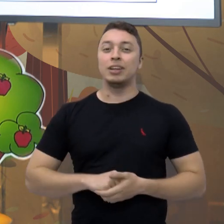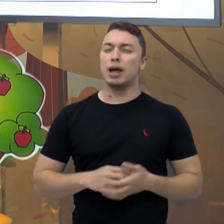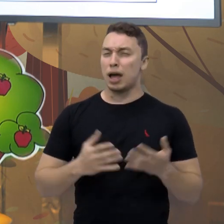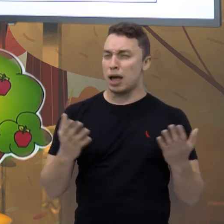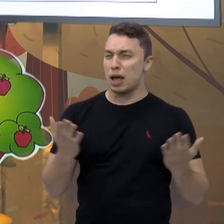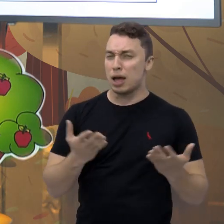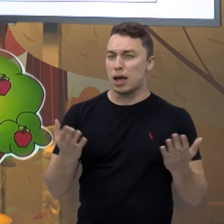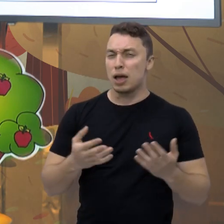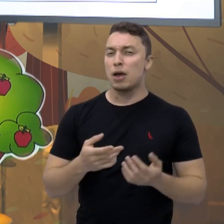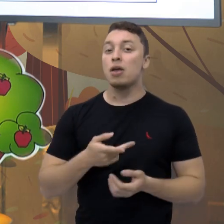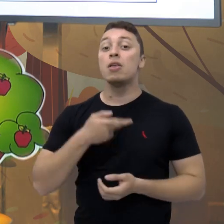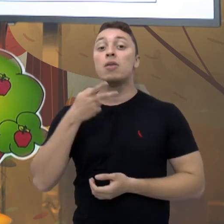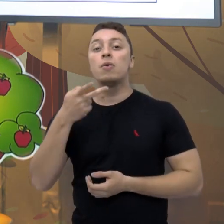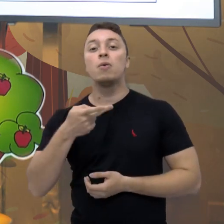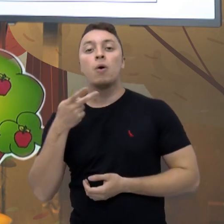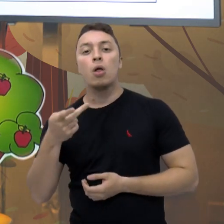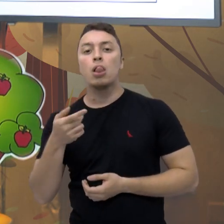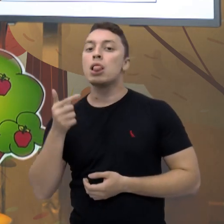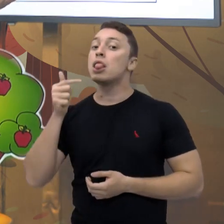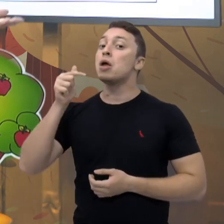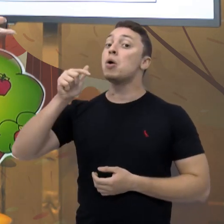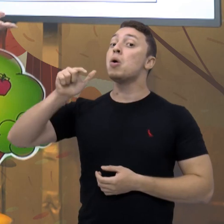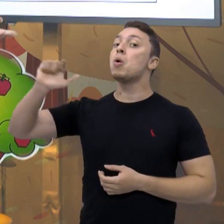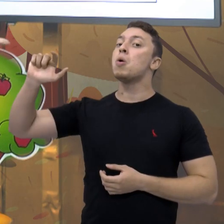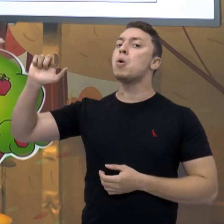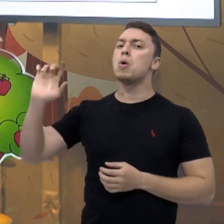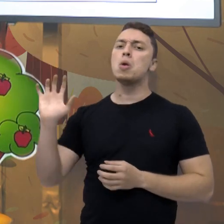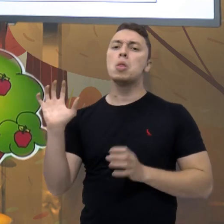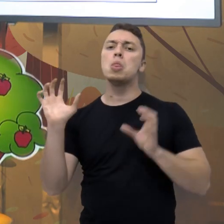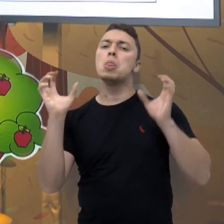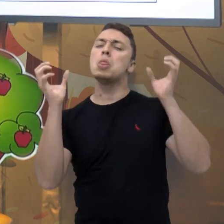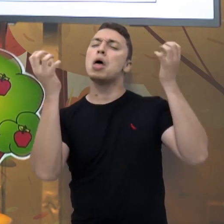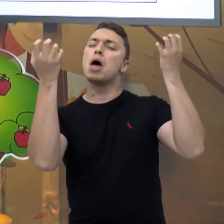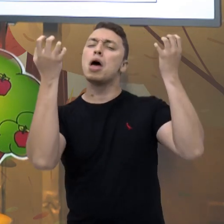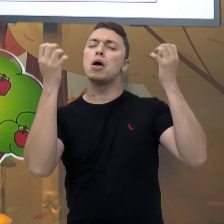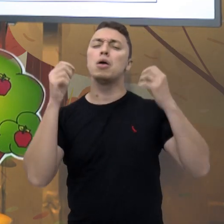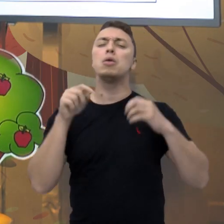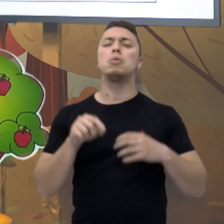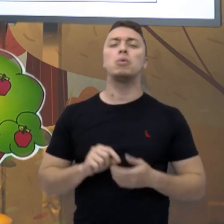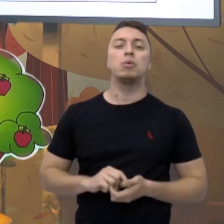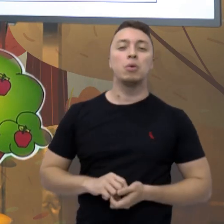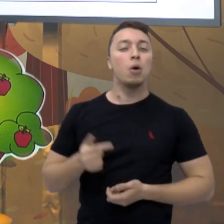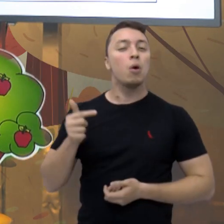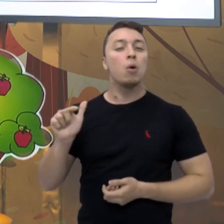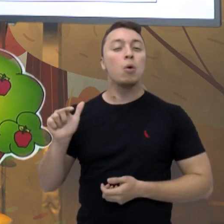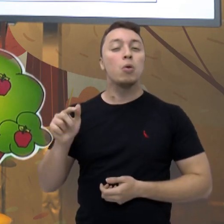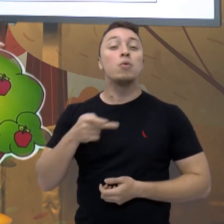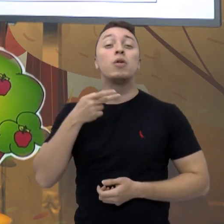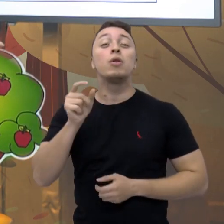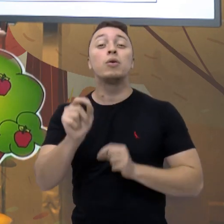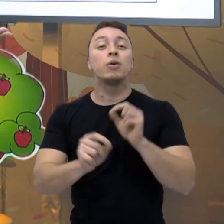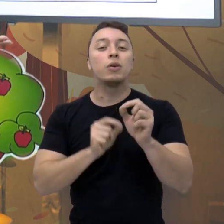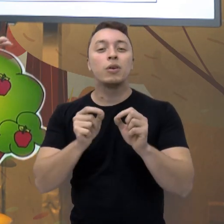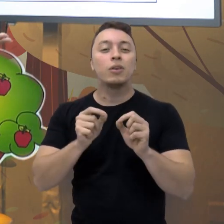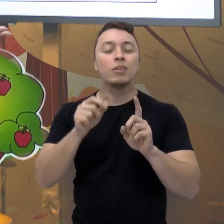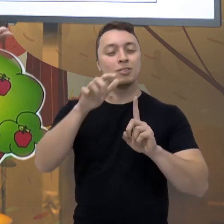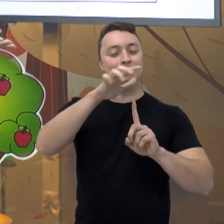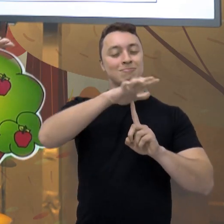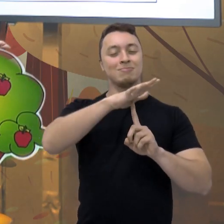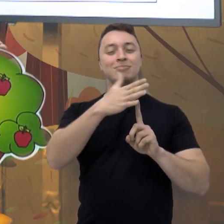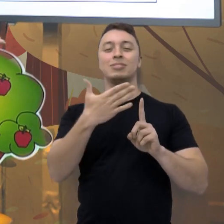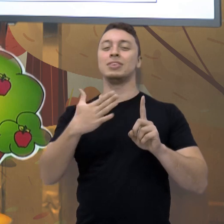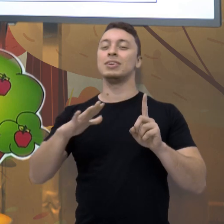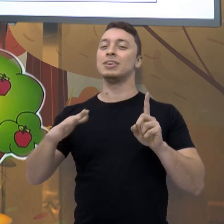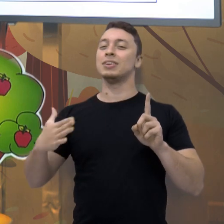nós vamos falar de outra estação. Nós vamos falar agora da estação do outono. Que estação